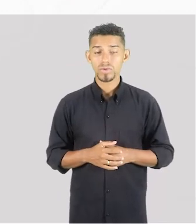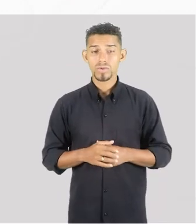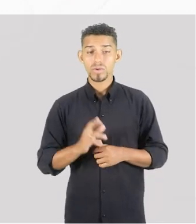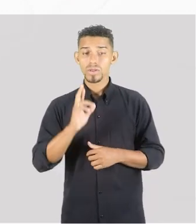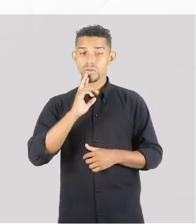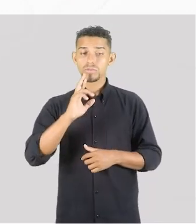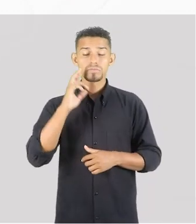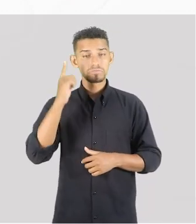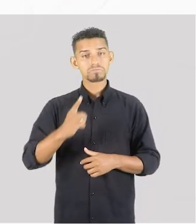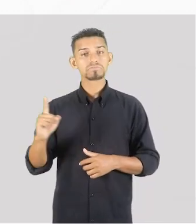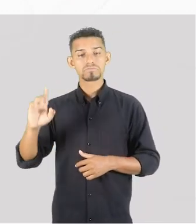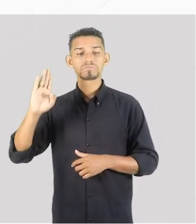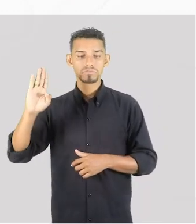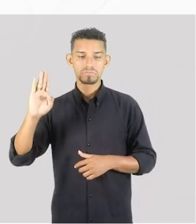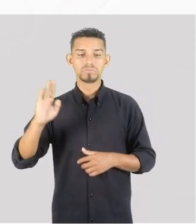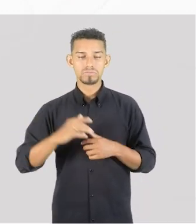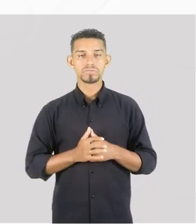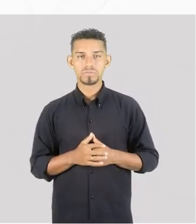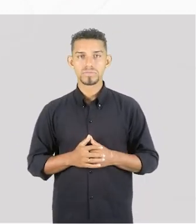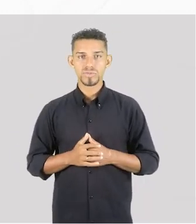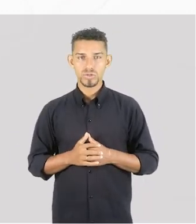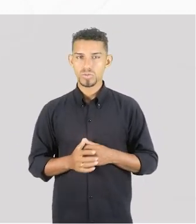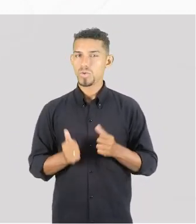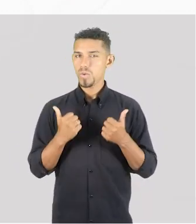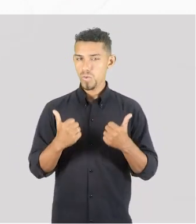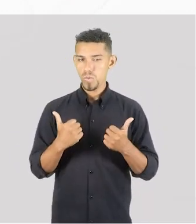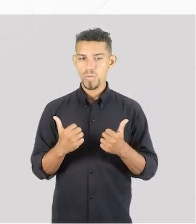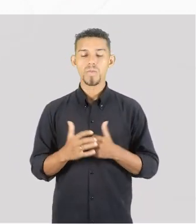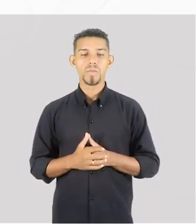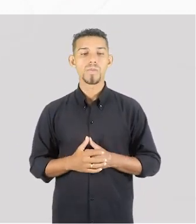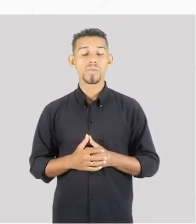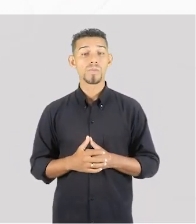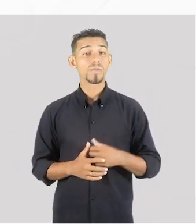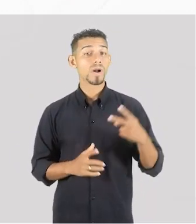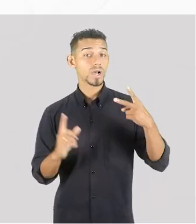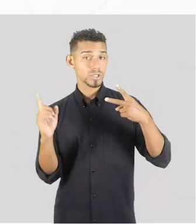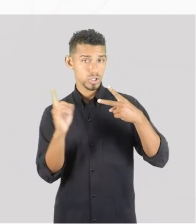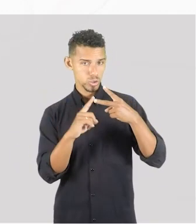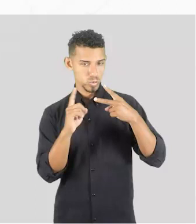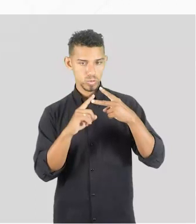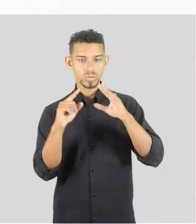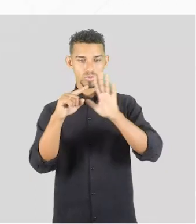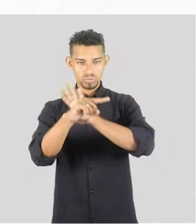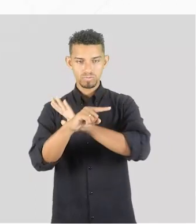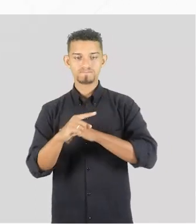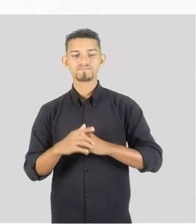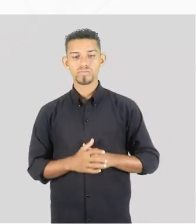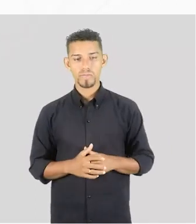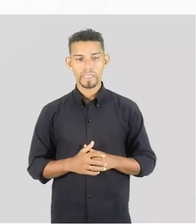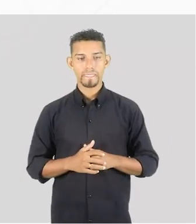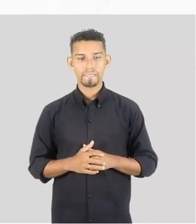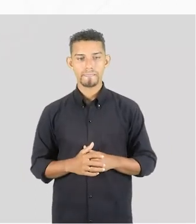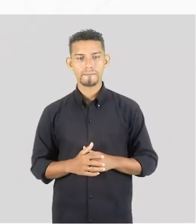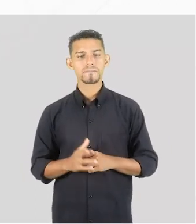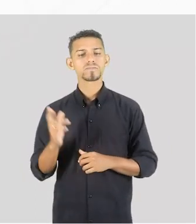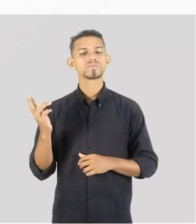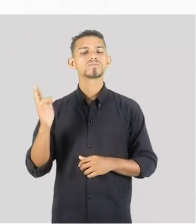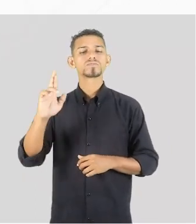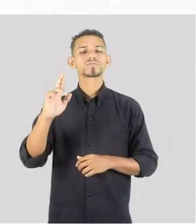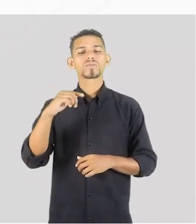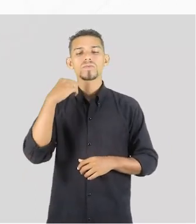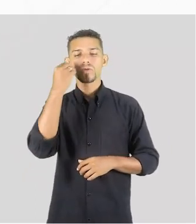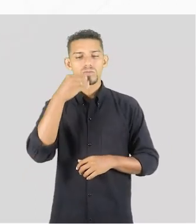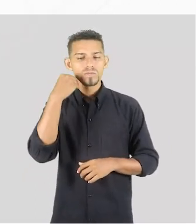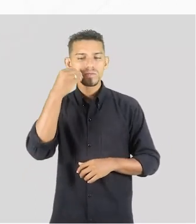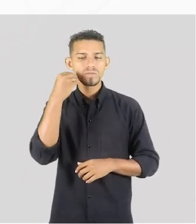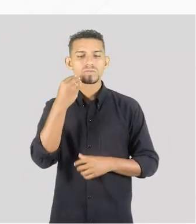correta. 20 newtons. Beleza? Vamos para a segunda. Representa um experimento em que um